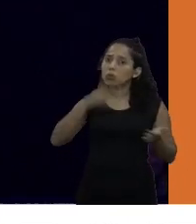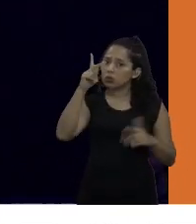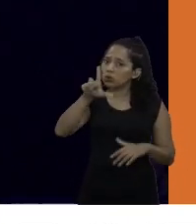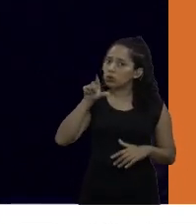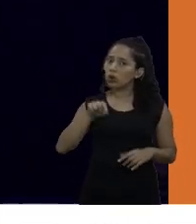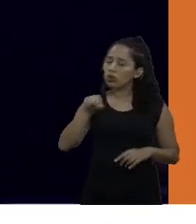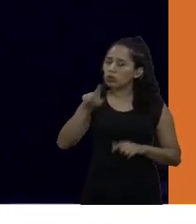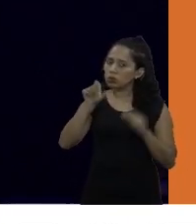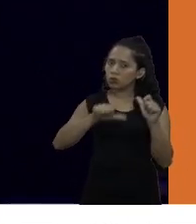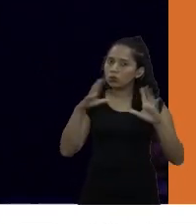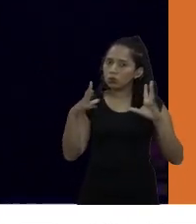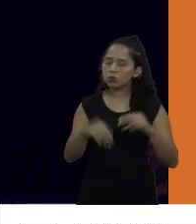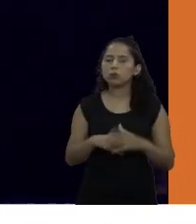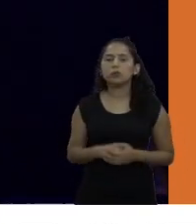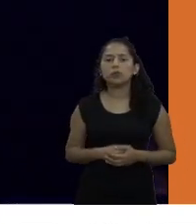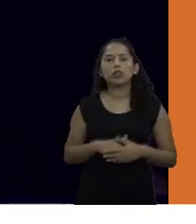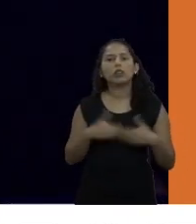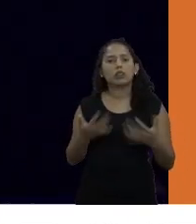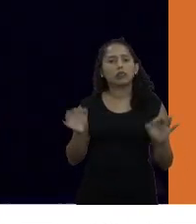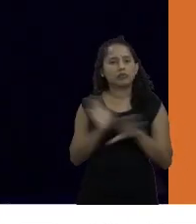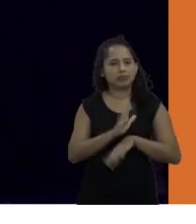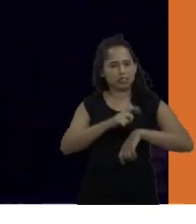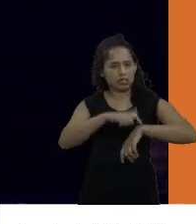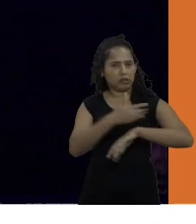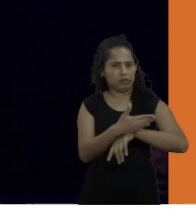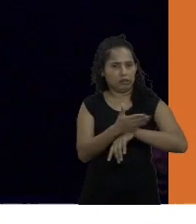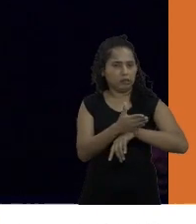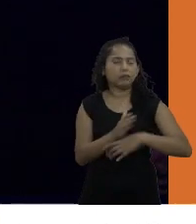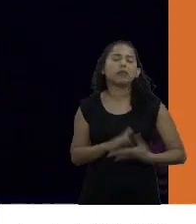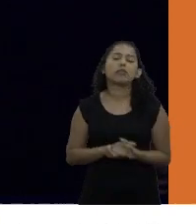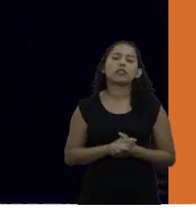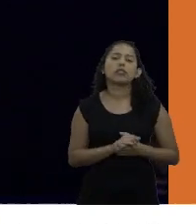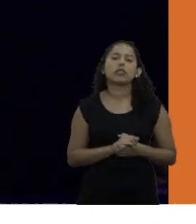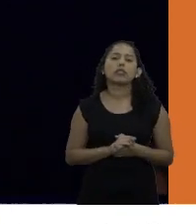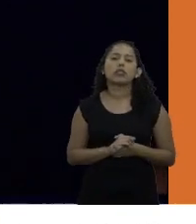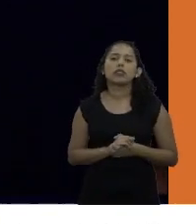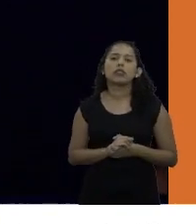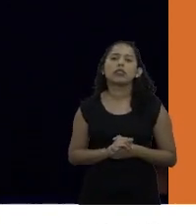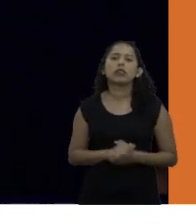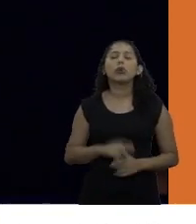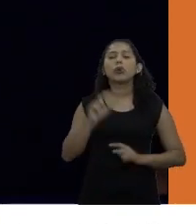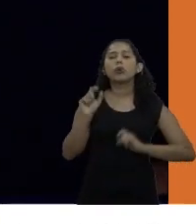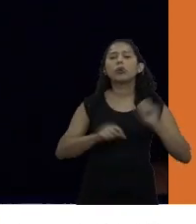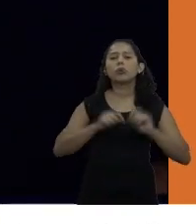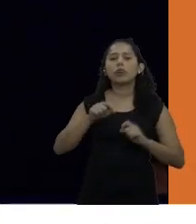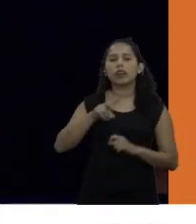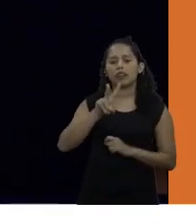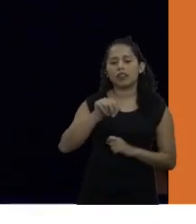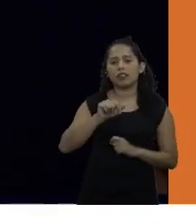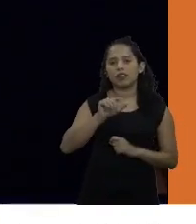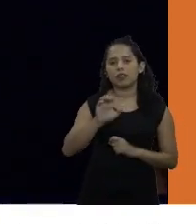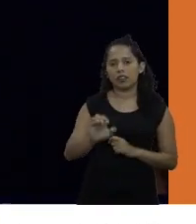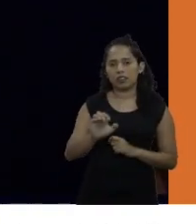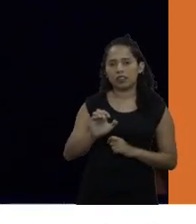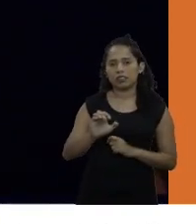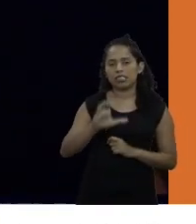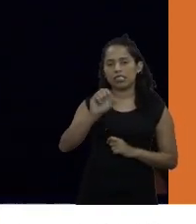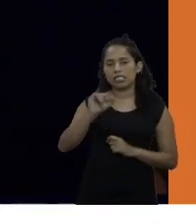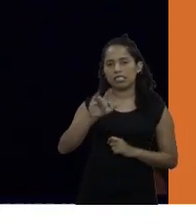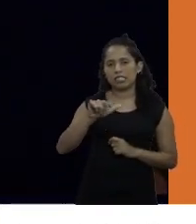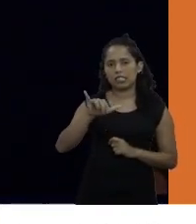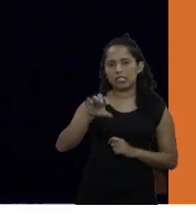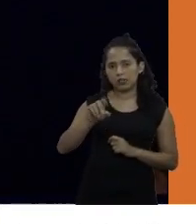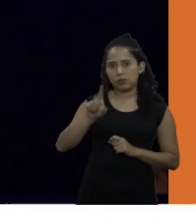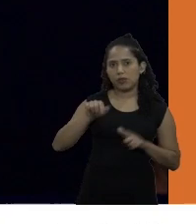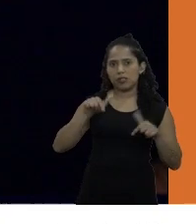muda tudo. E só para fechar, porque eu sei que o tempo já estourou, tem essa coisa que eu chamo de Vale dos Silícios Ação. Que é falar assim, vou botar